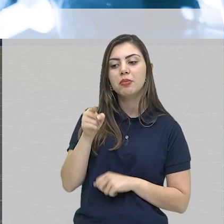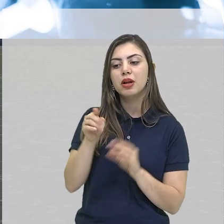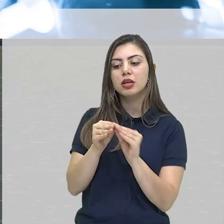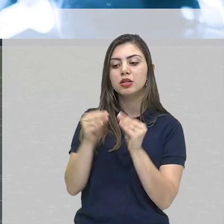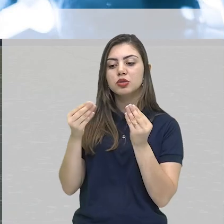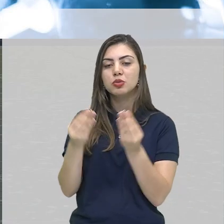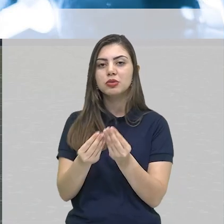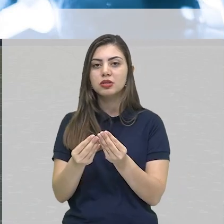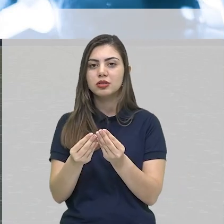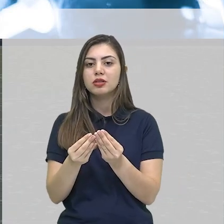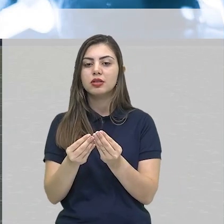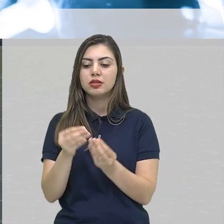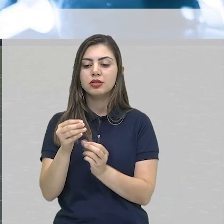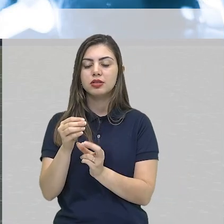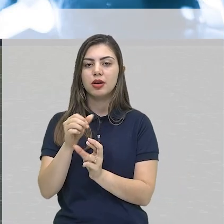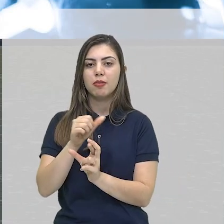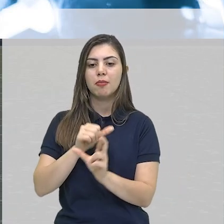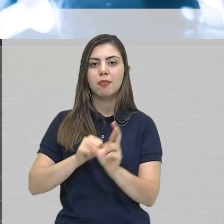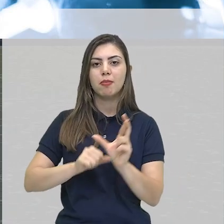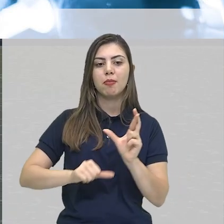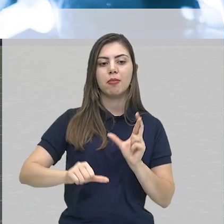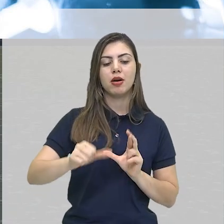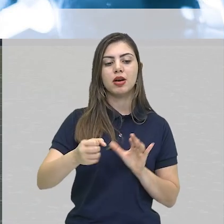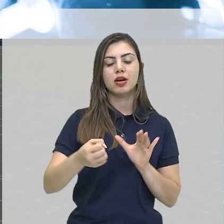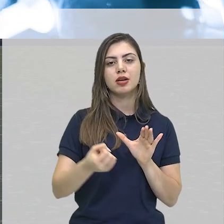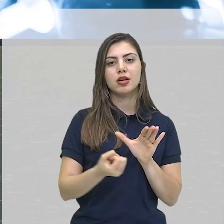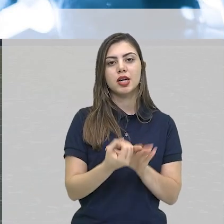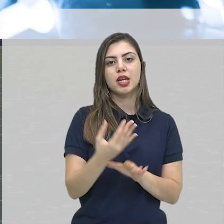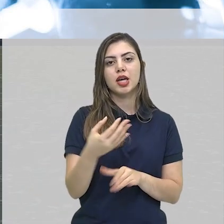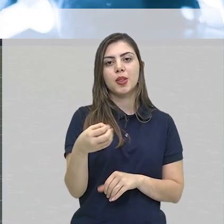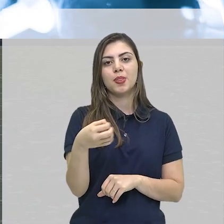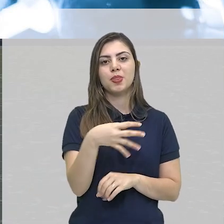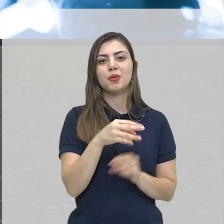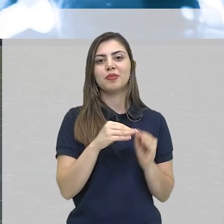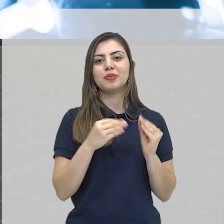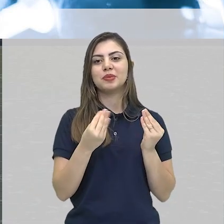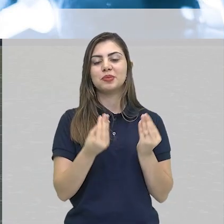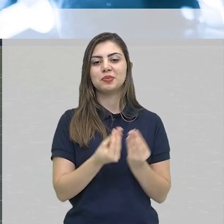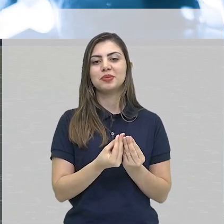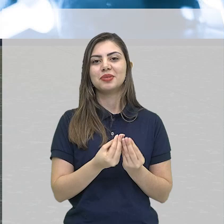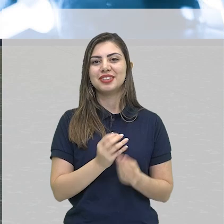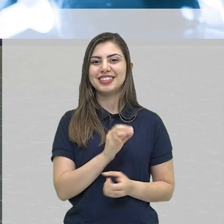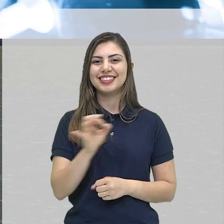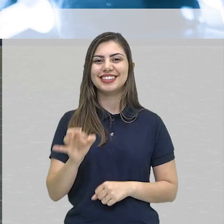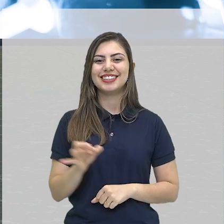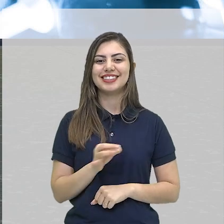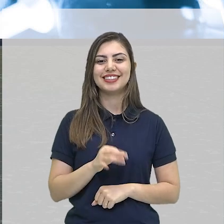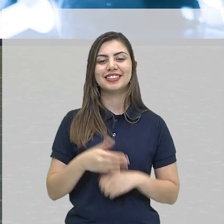substância inicial se transformou em algo diferente depois,